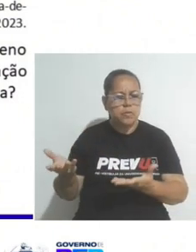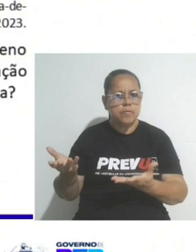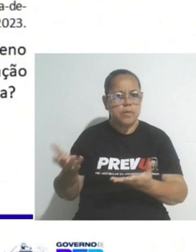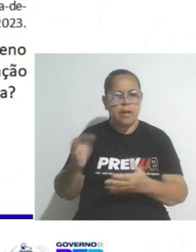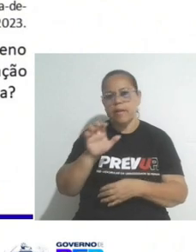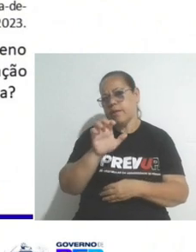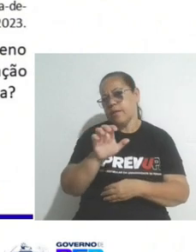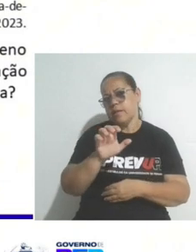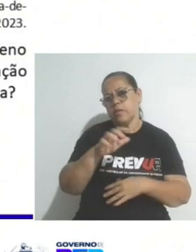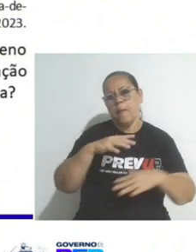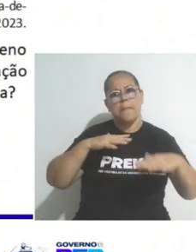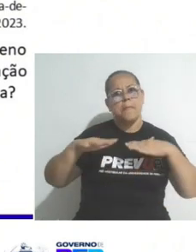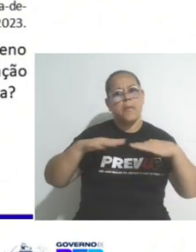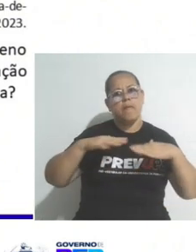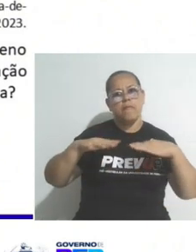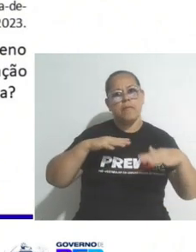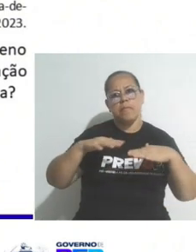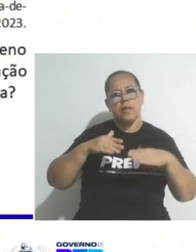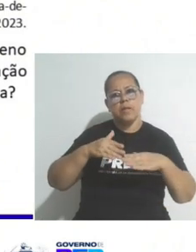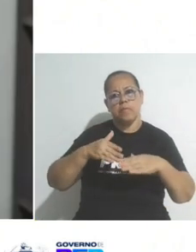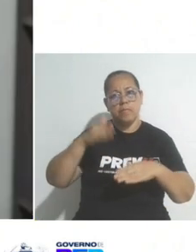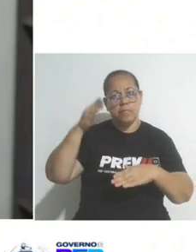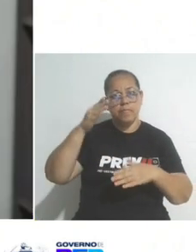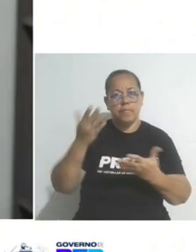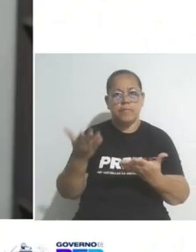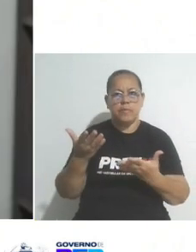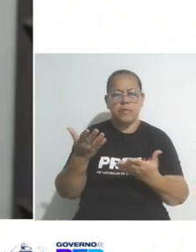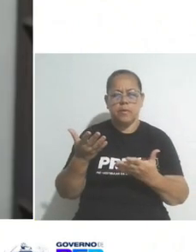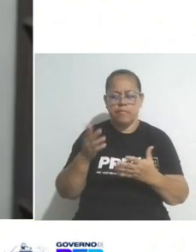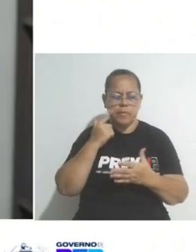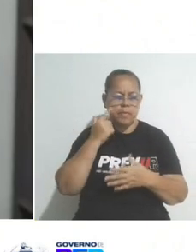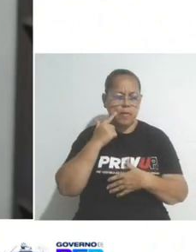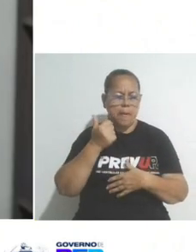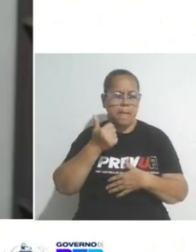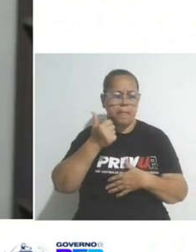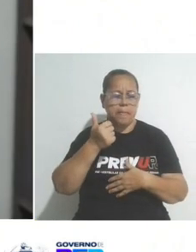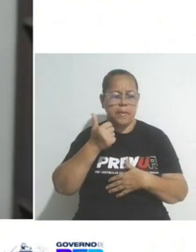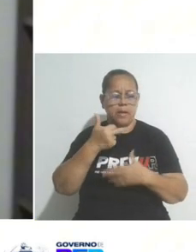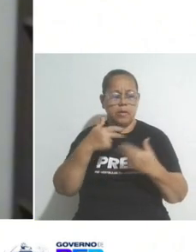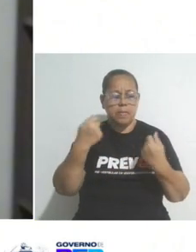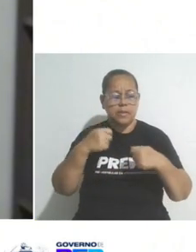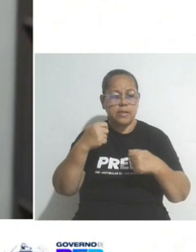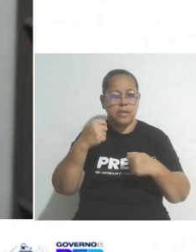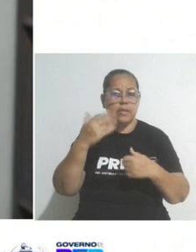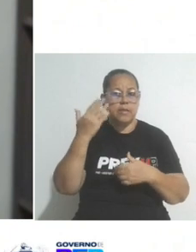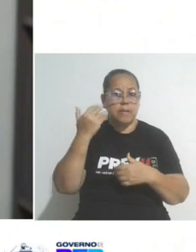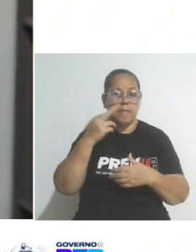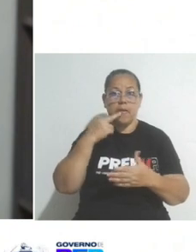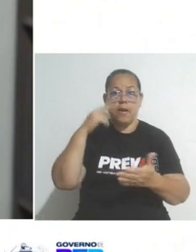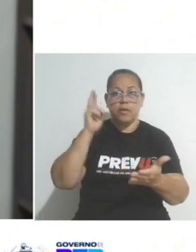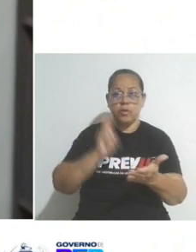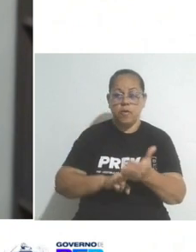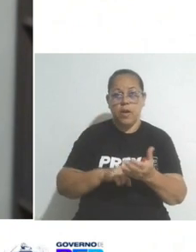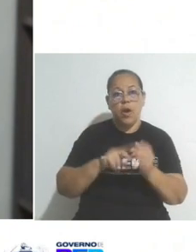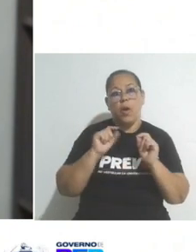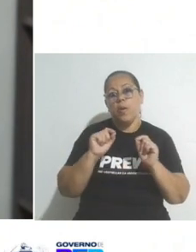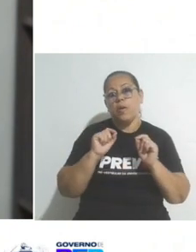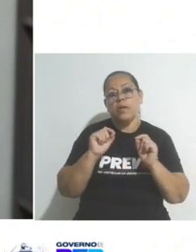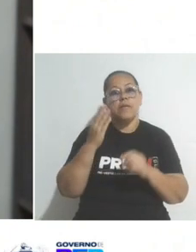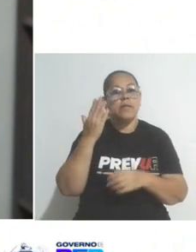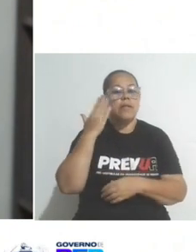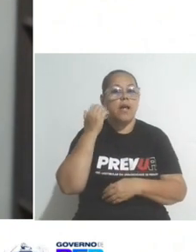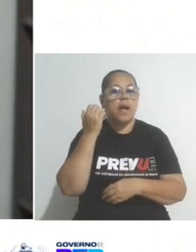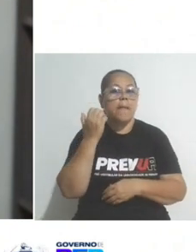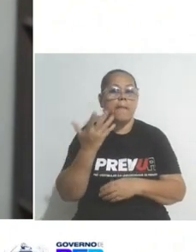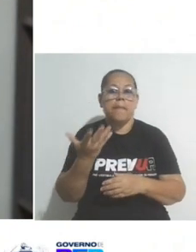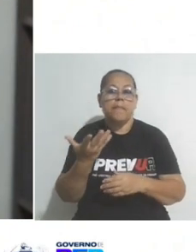movimento pendular vamos lá a primeira coisa que a gente precisa para resolver essa questão é dominar